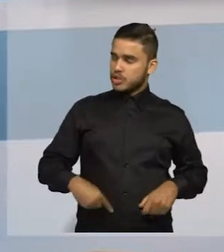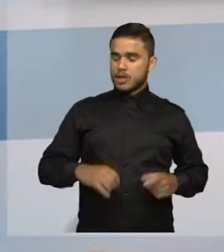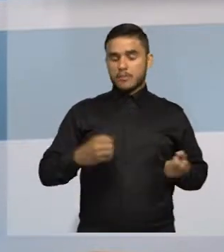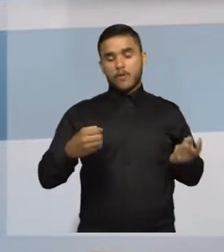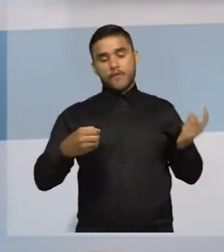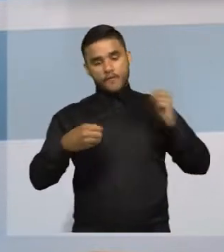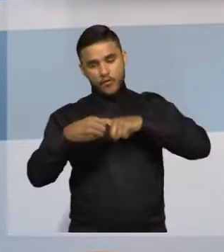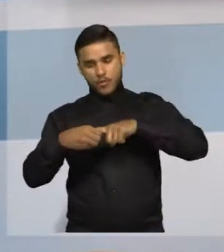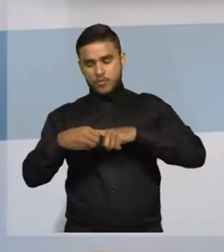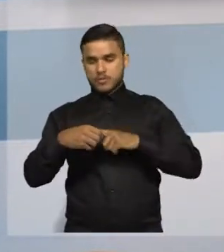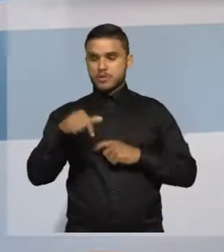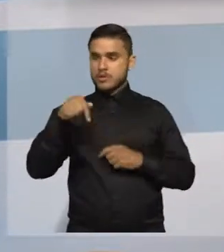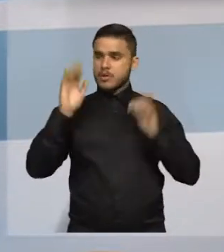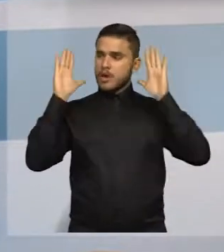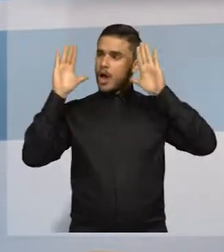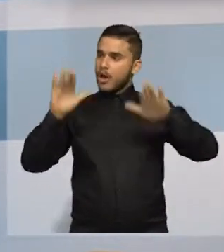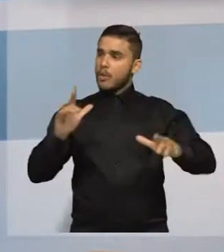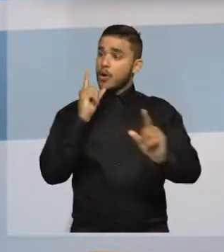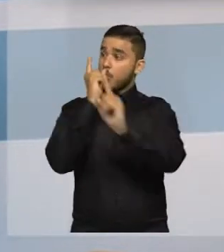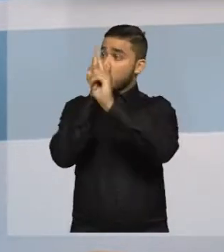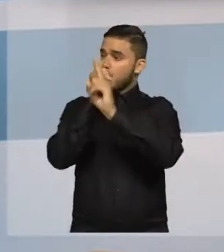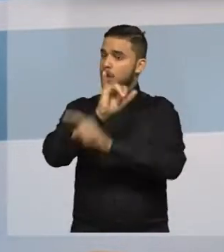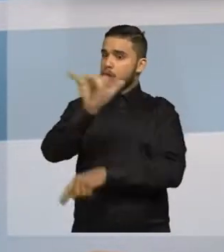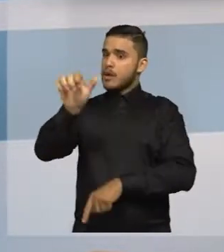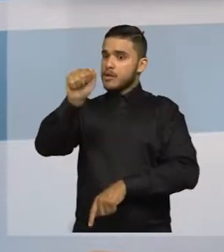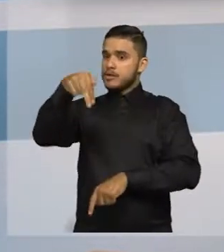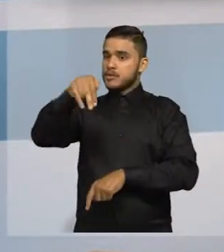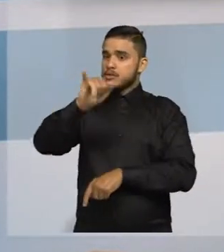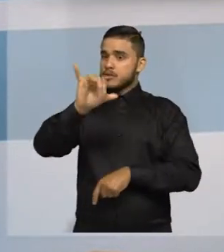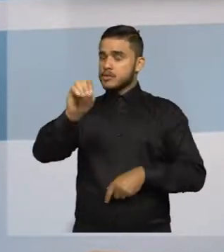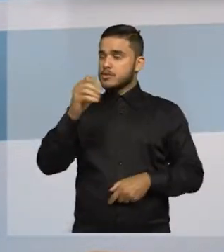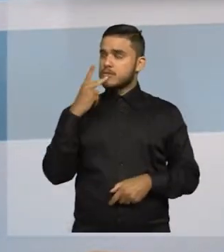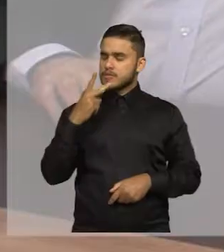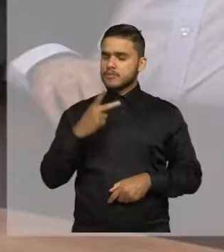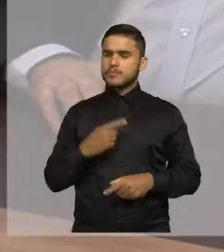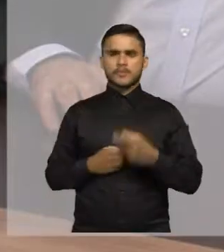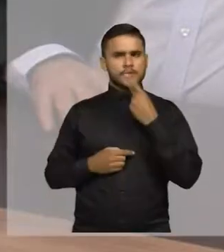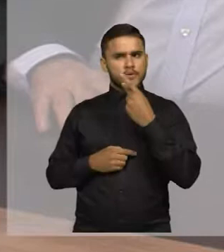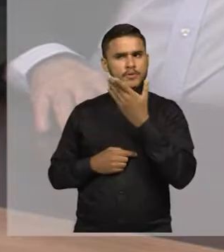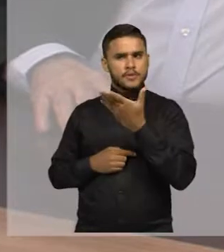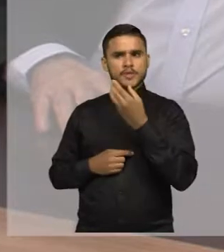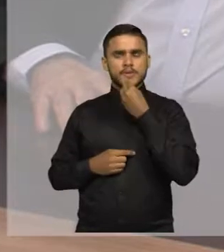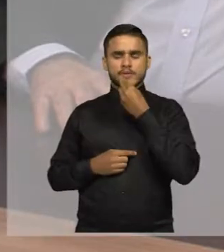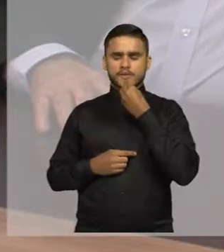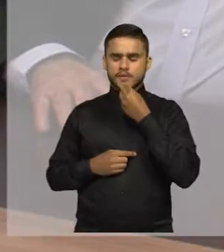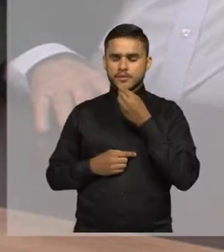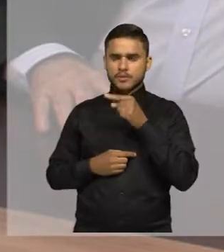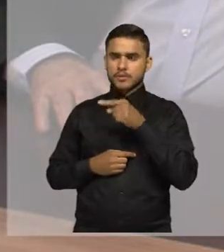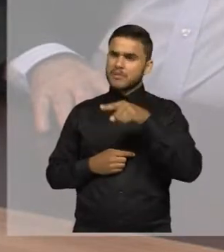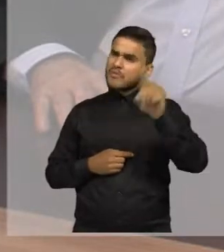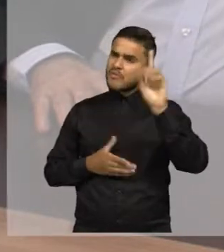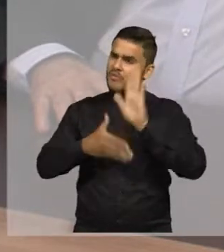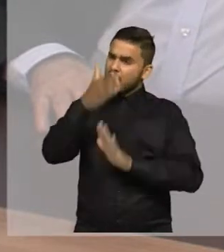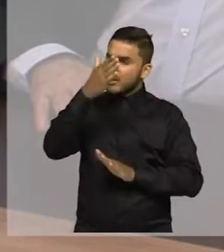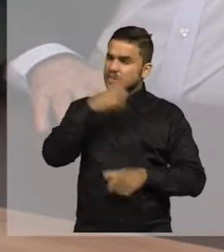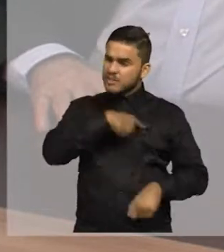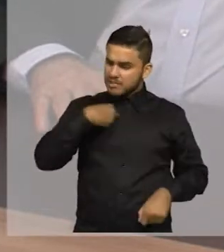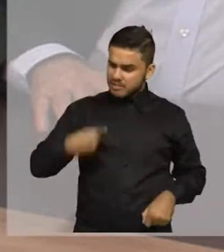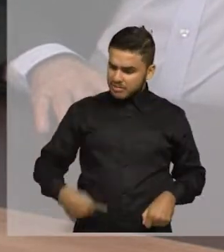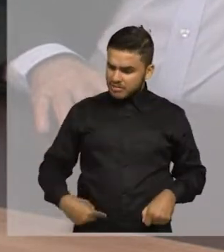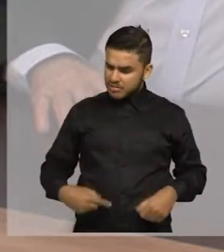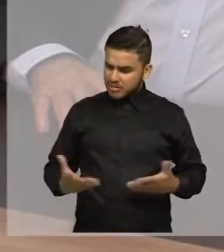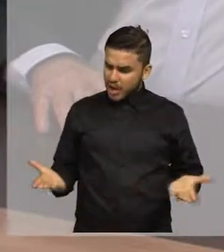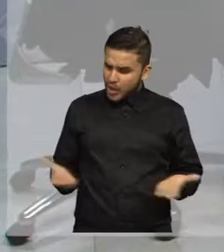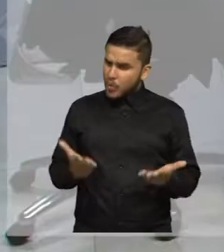Quadros no aeroporto desse avião. E aí o Jânio o criticou, teria criticado, por ele ter ido